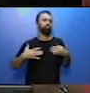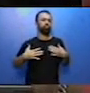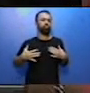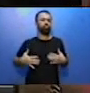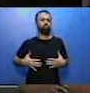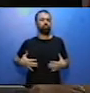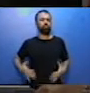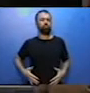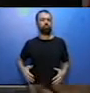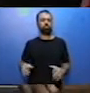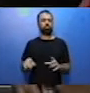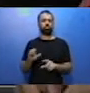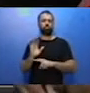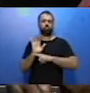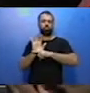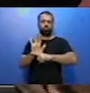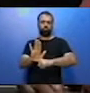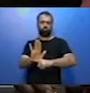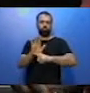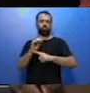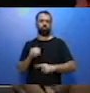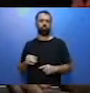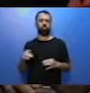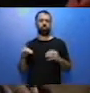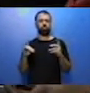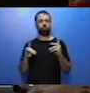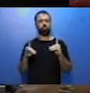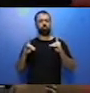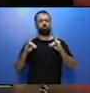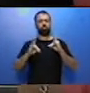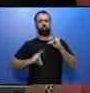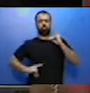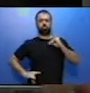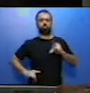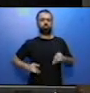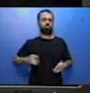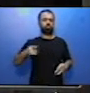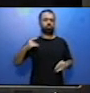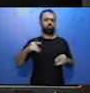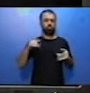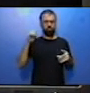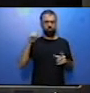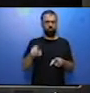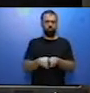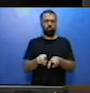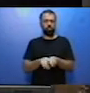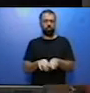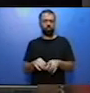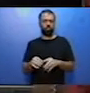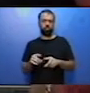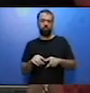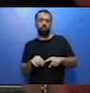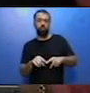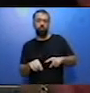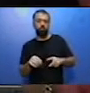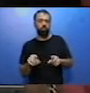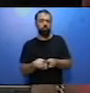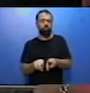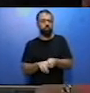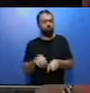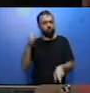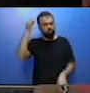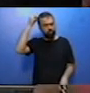produção nos hormônios fortalecimento dos dentes ossos no cabelo é a principal função dos